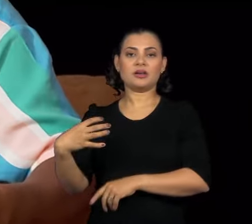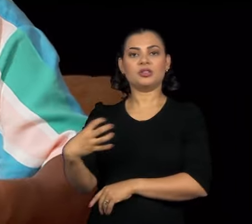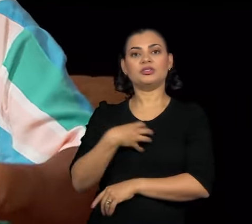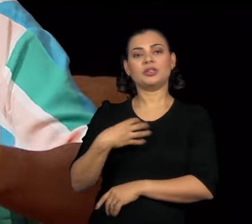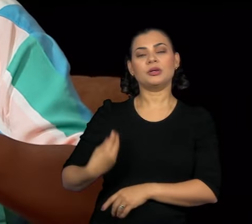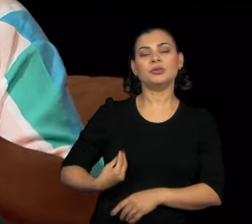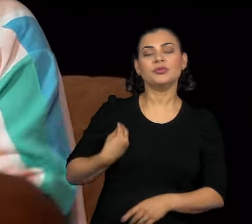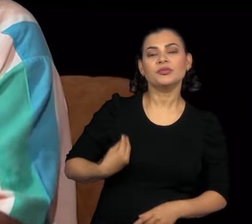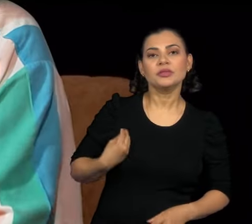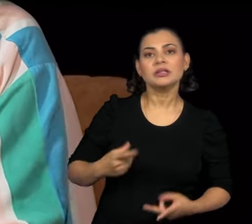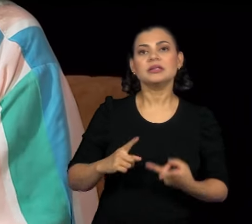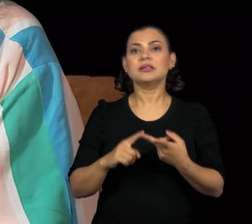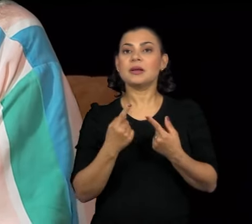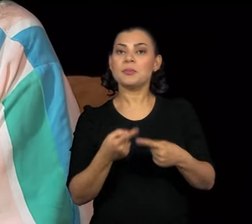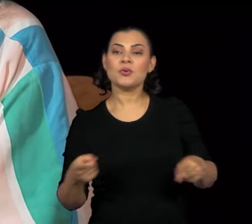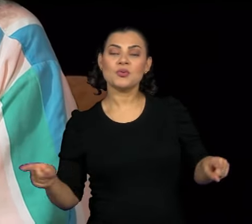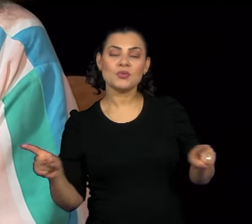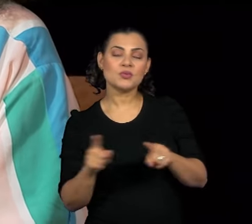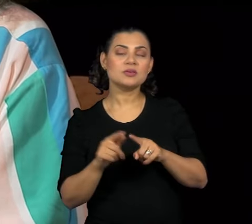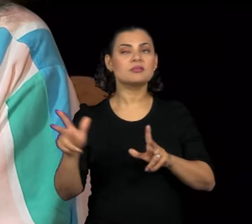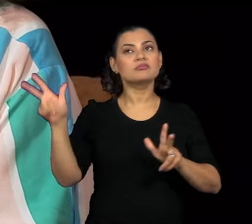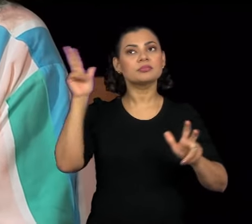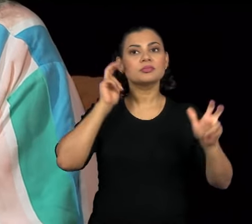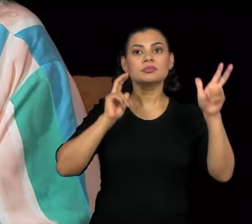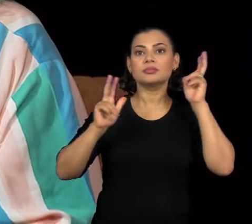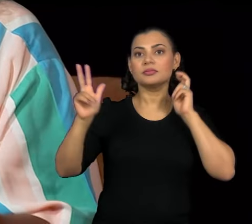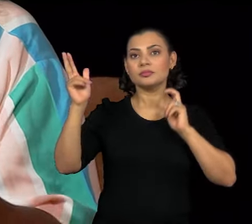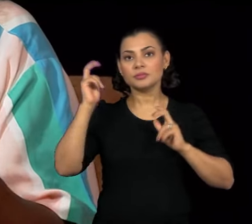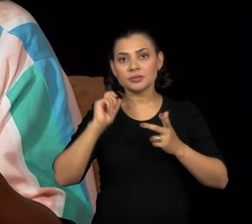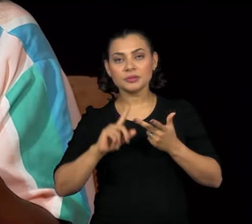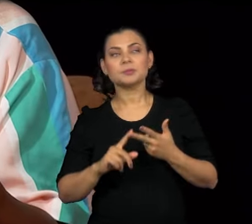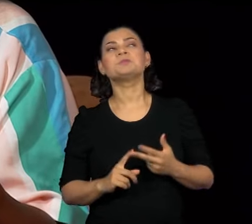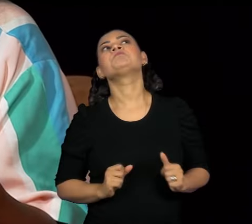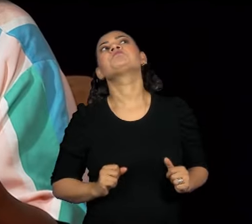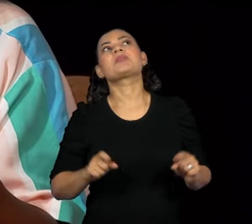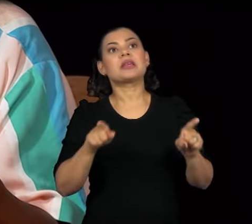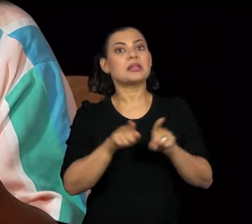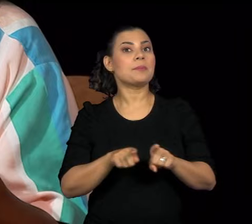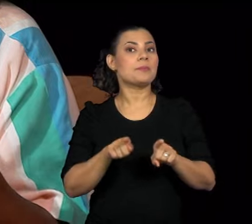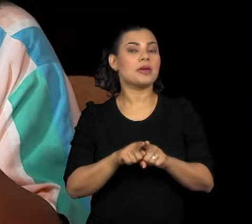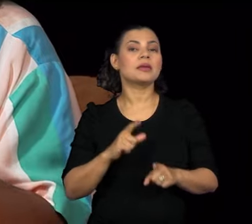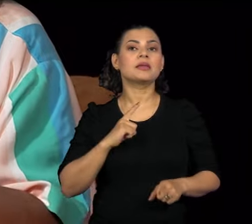de viver, com as músicas que eles escutavam. Então, muito